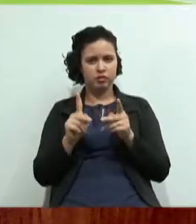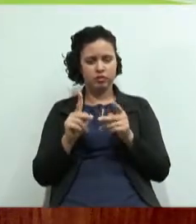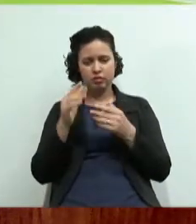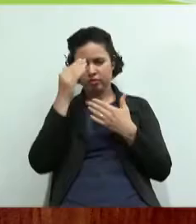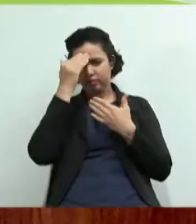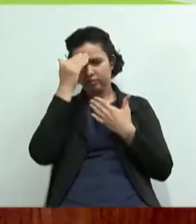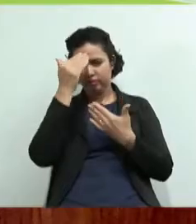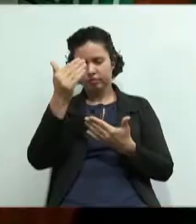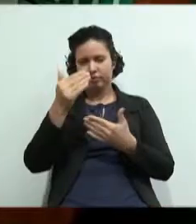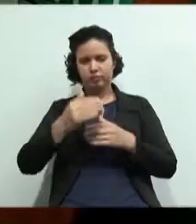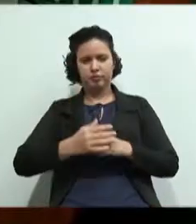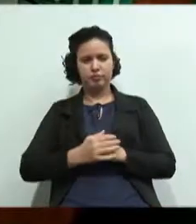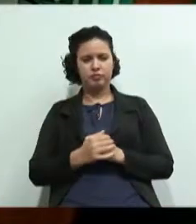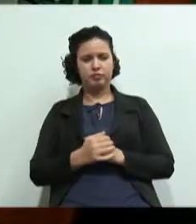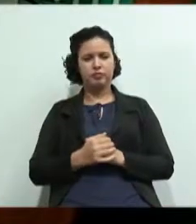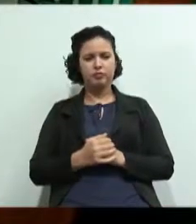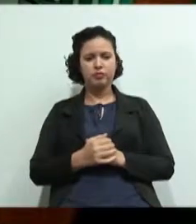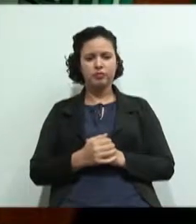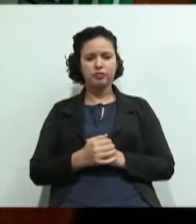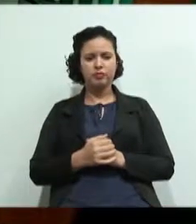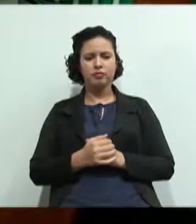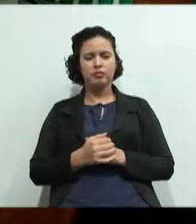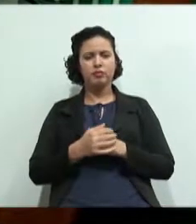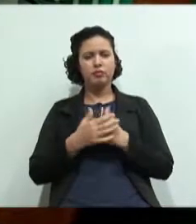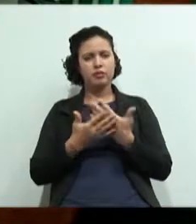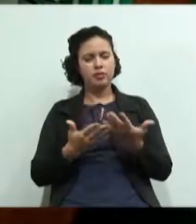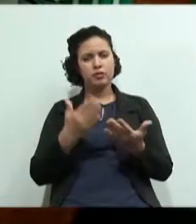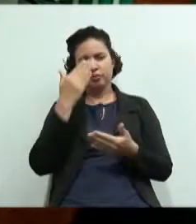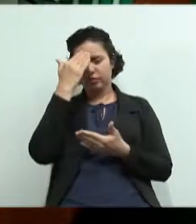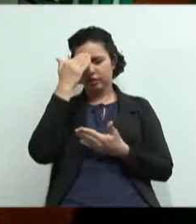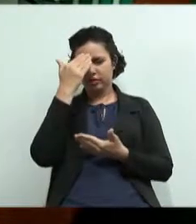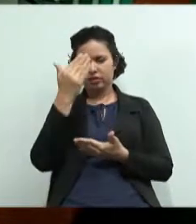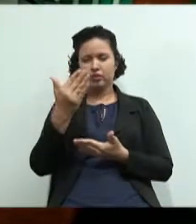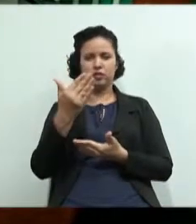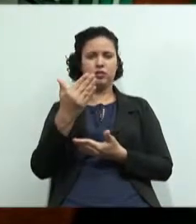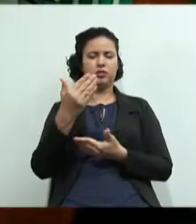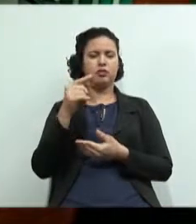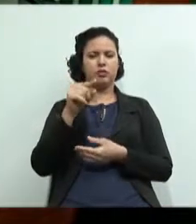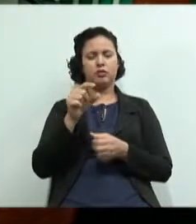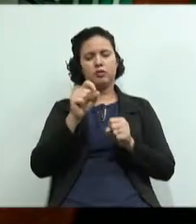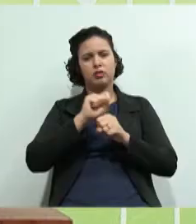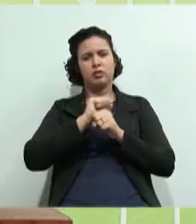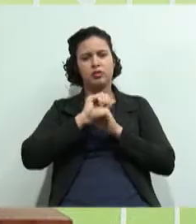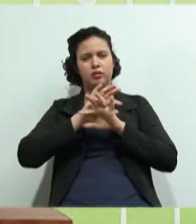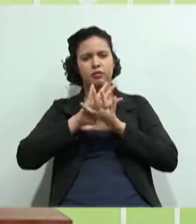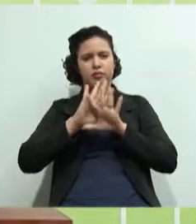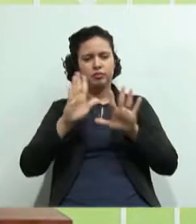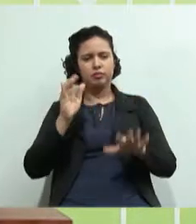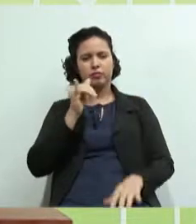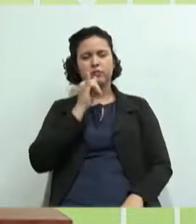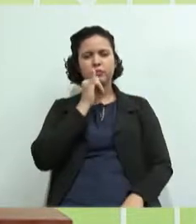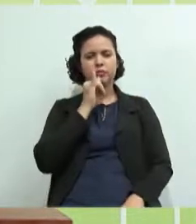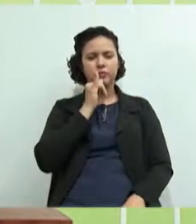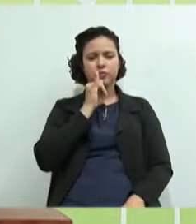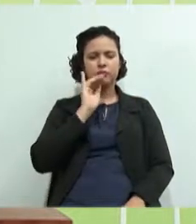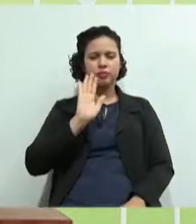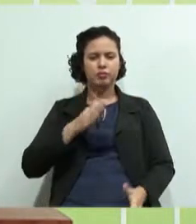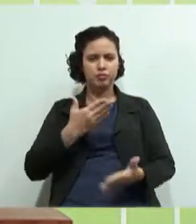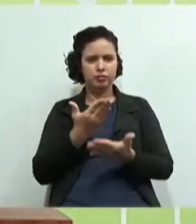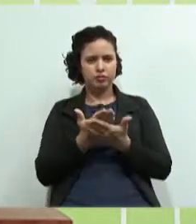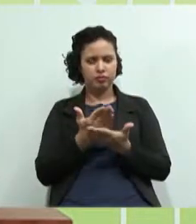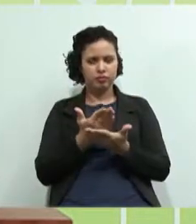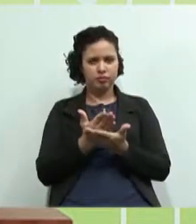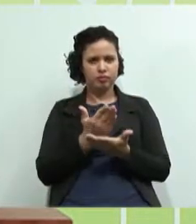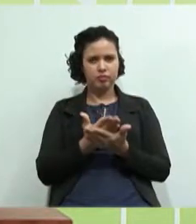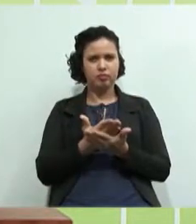Obrigado pela palavra, professor. Eu que agradeço, professor Jorge. Então aí, né, o professor deixou muito claro alguns exemplos que a gente vem trabalhando, na